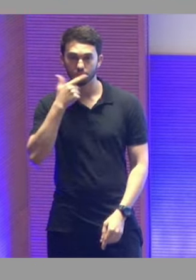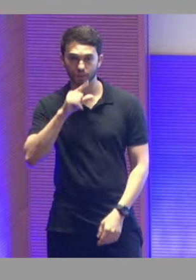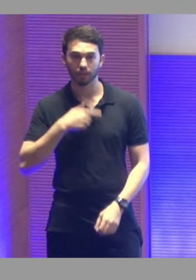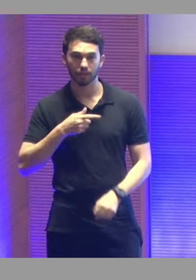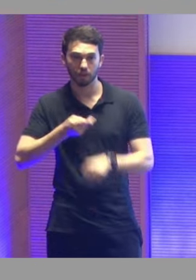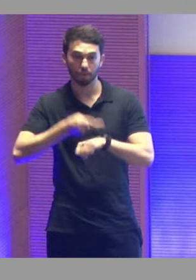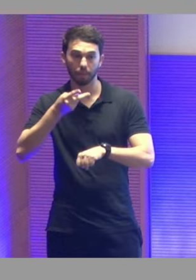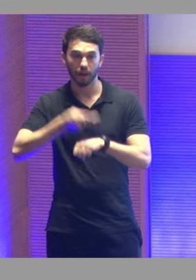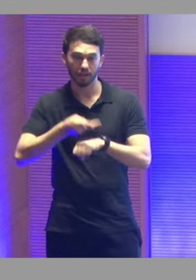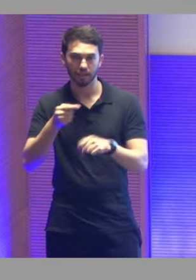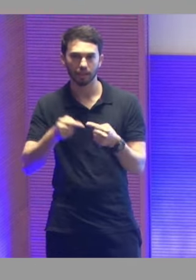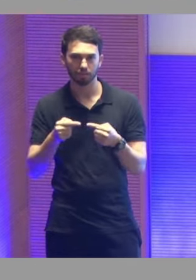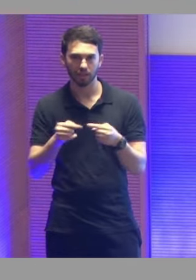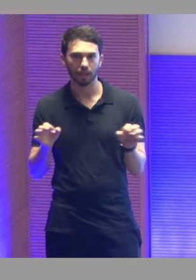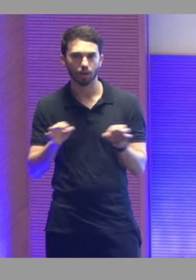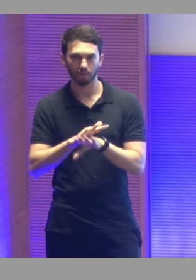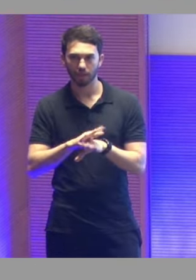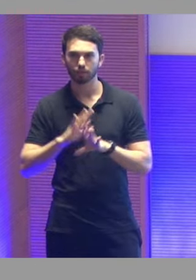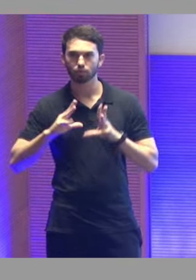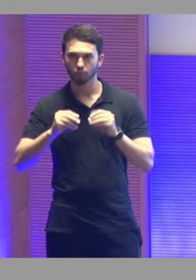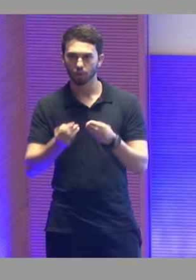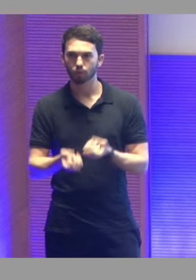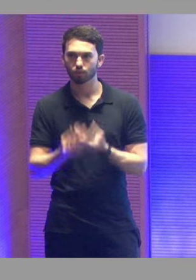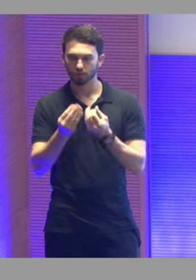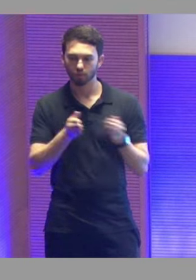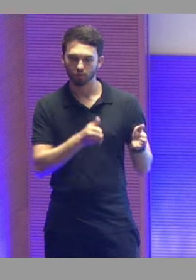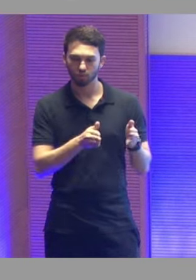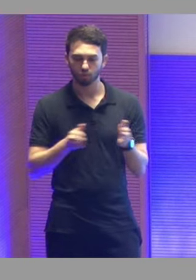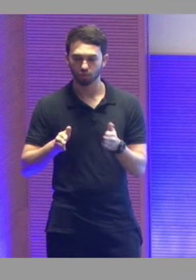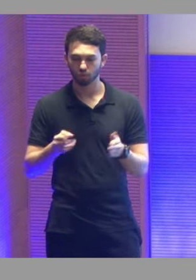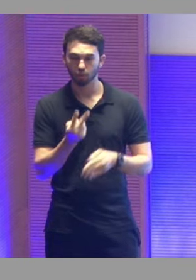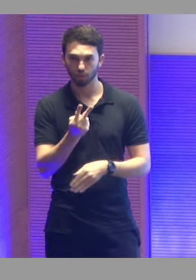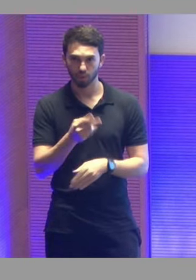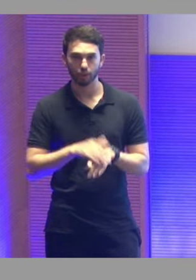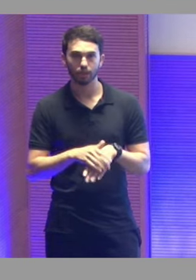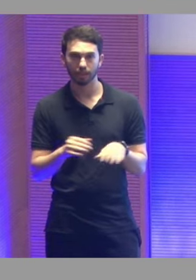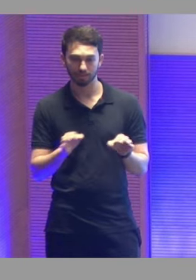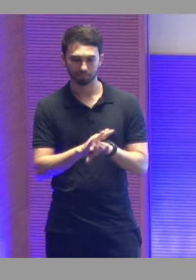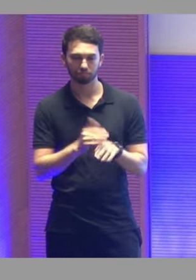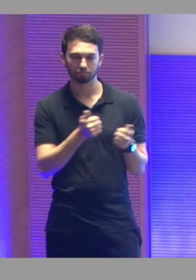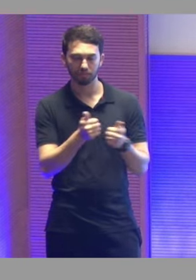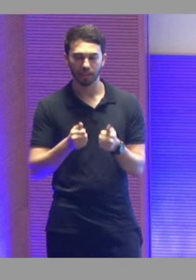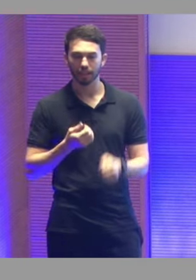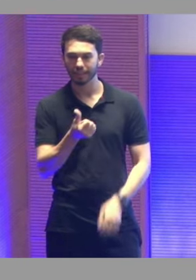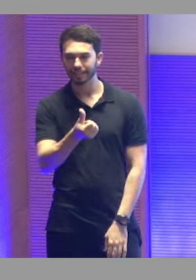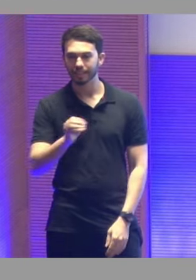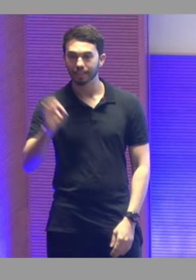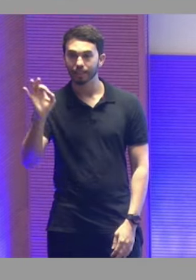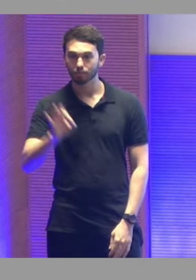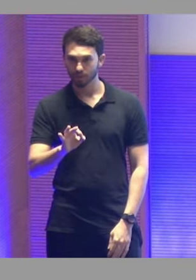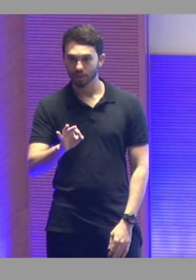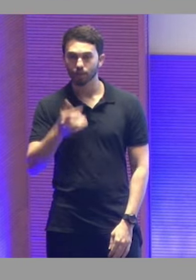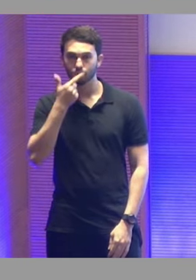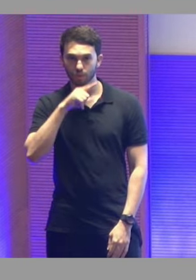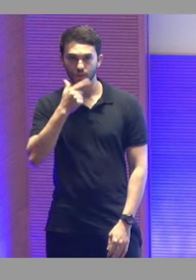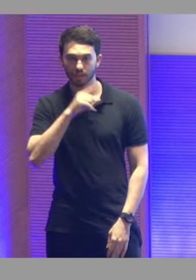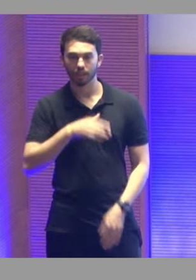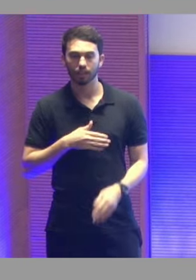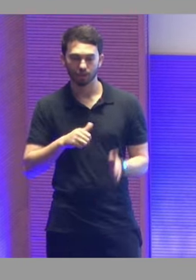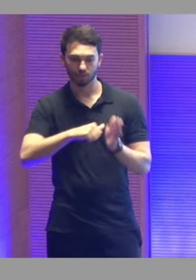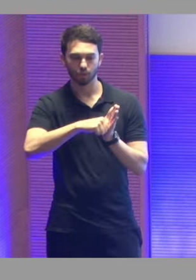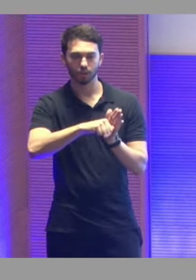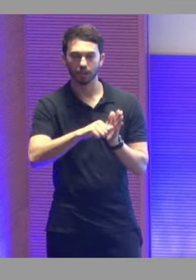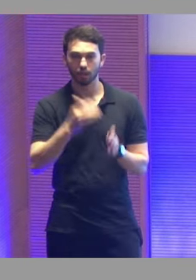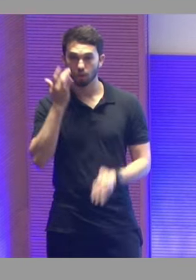inventários que a gente chama de completos com todas as fontes de scopo 1 e 2 contabilizadas e 60% das organizações conquistaram o